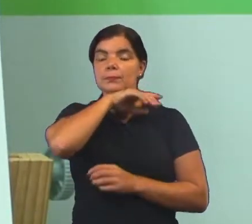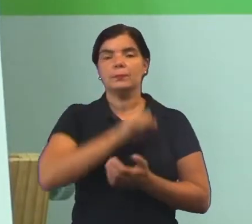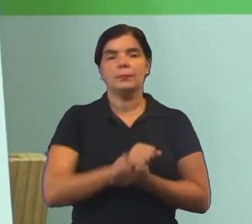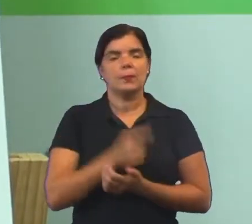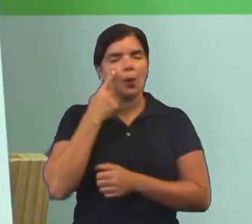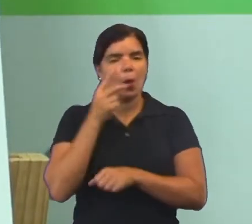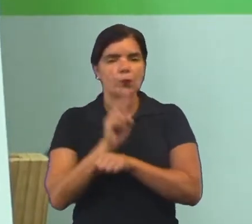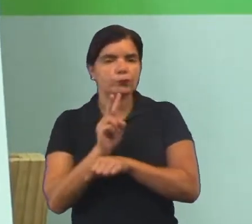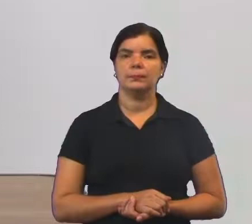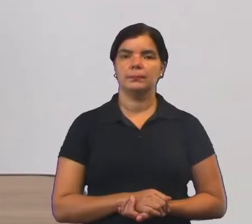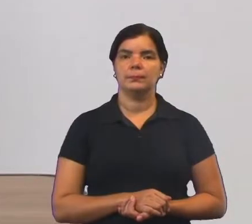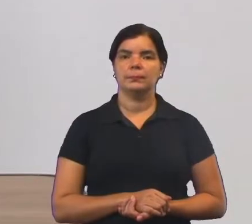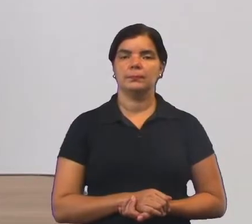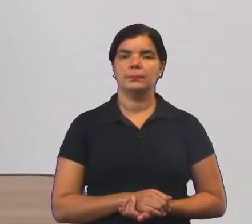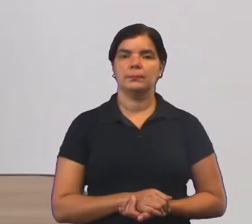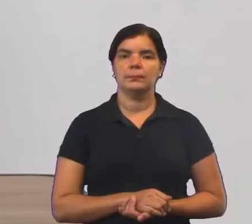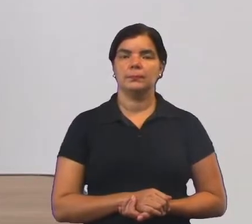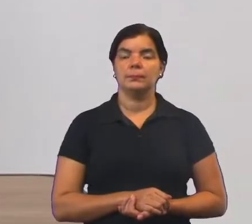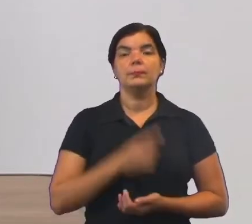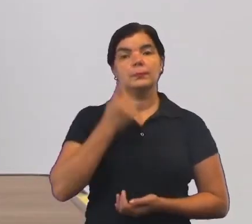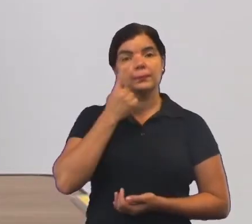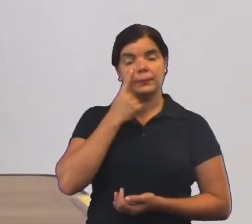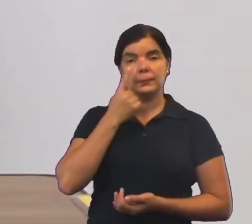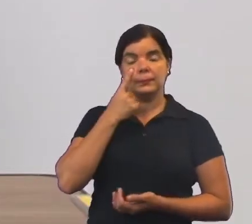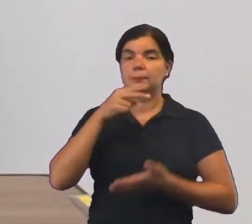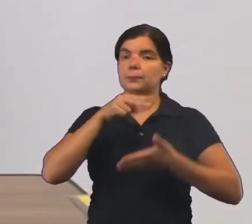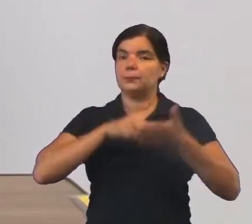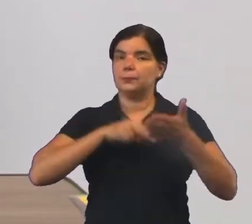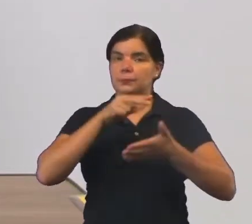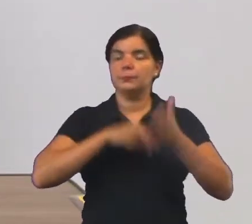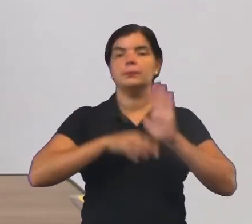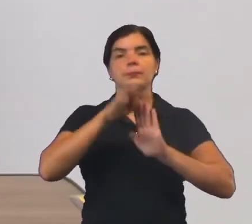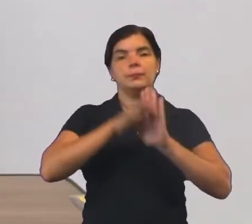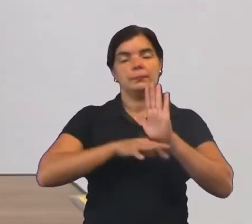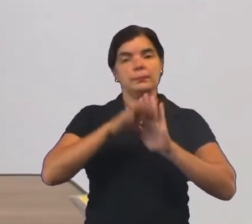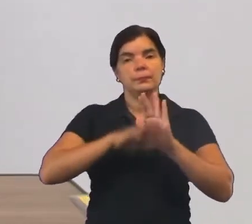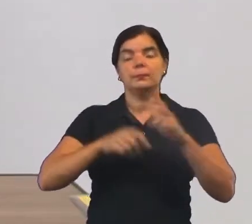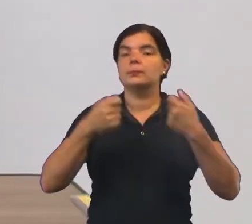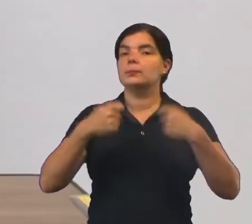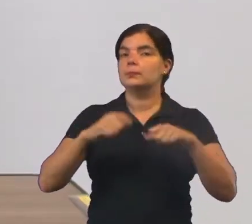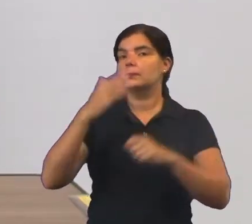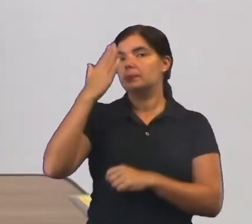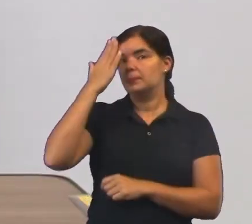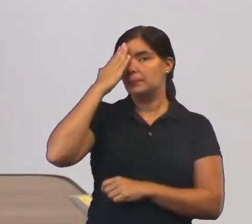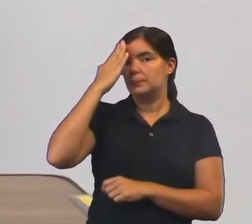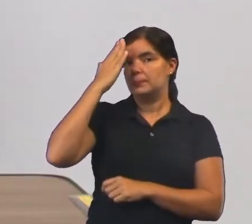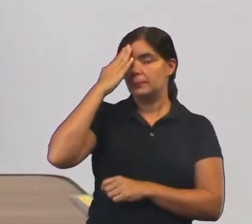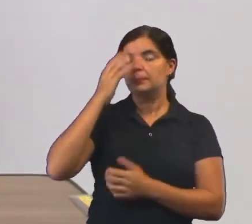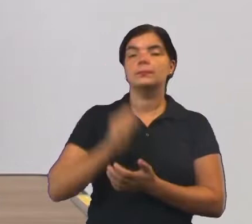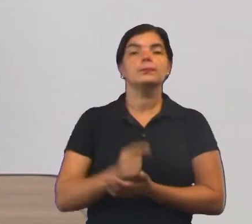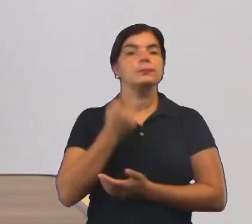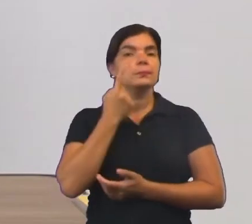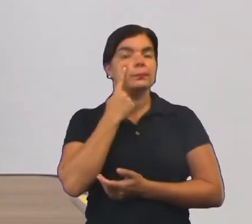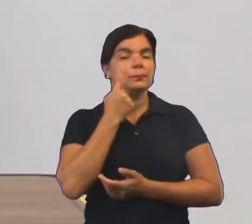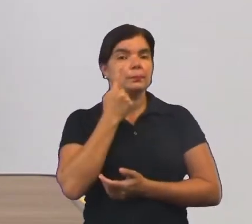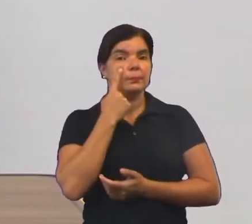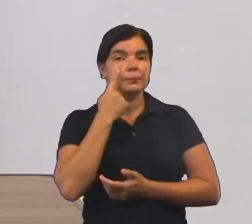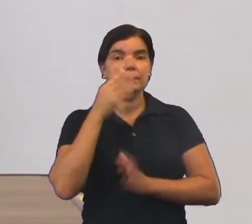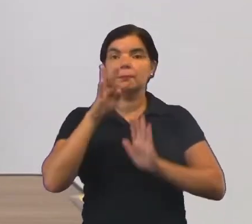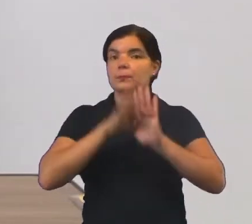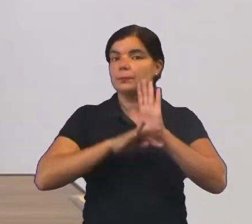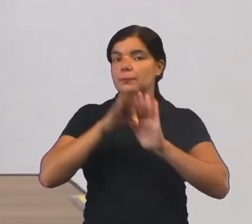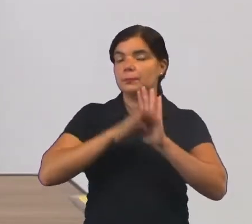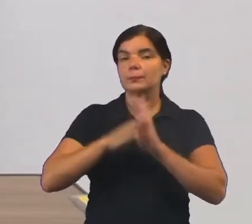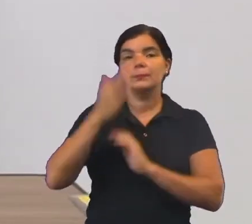de tocaia. Toda vez que nós lemos o texto, a gente precisa entender, nós lemos as alternativas e lemos o texto.